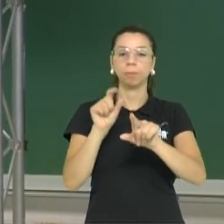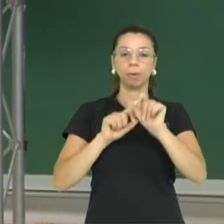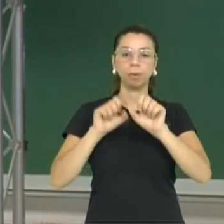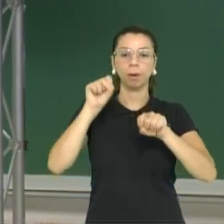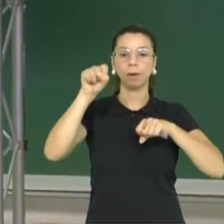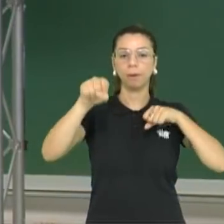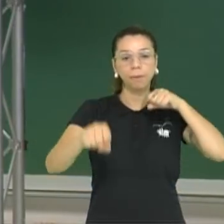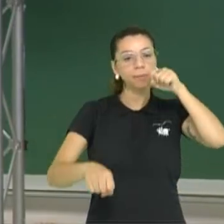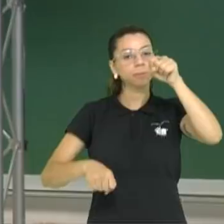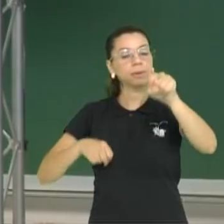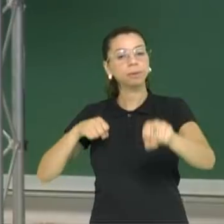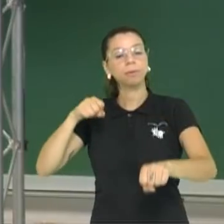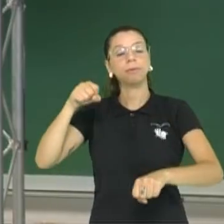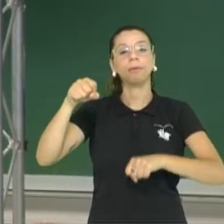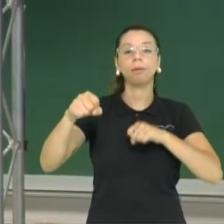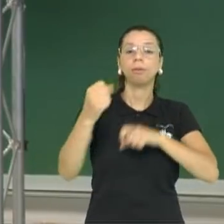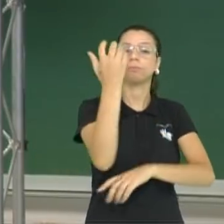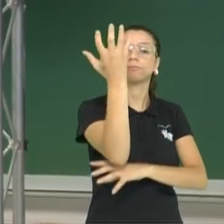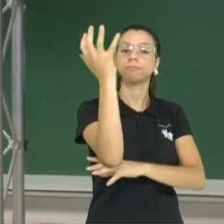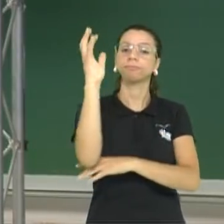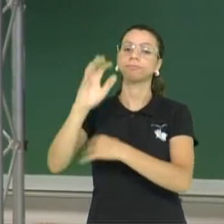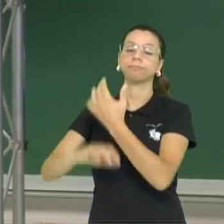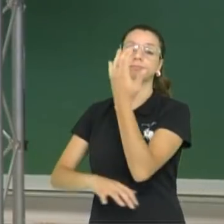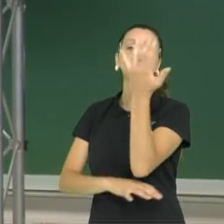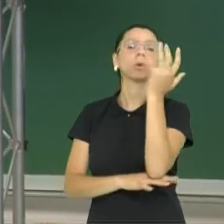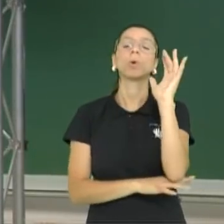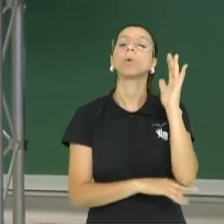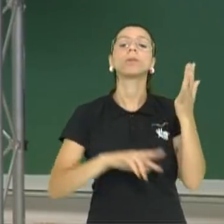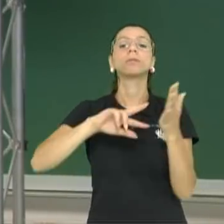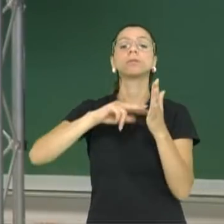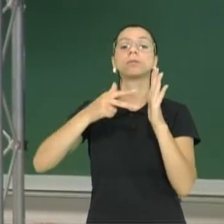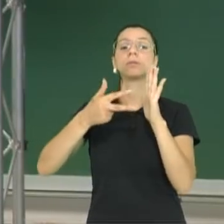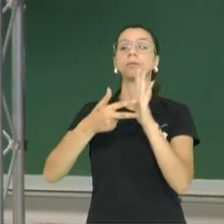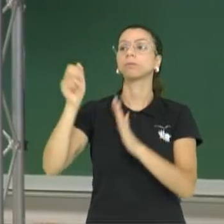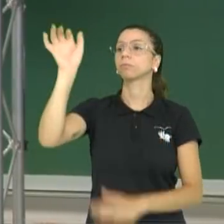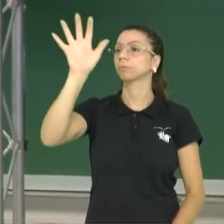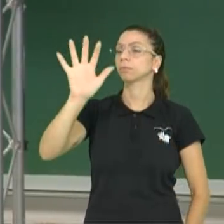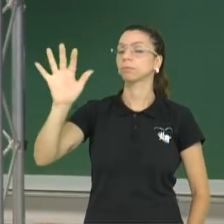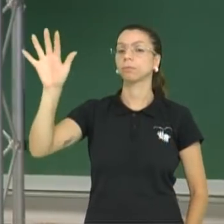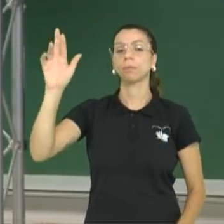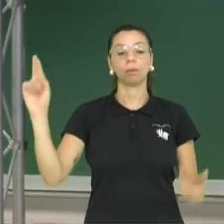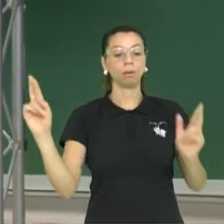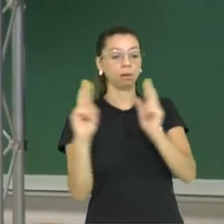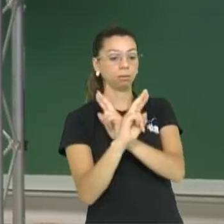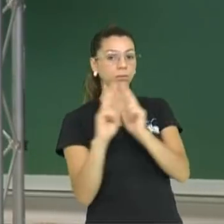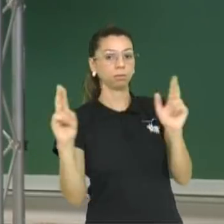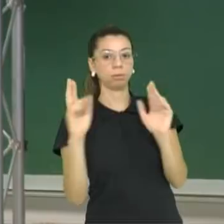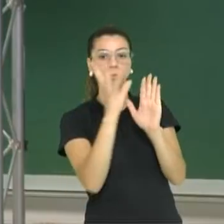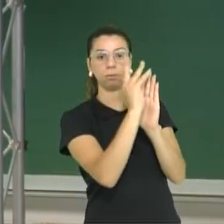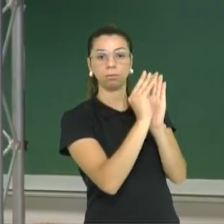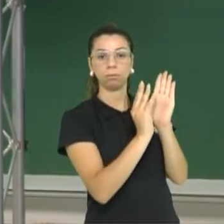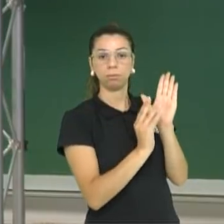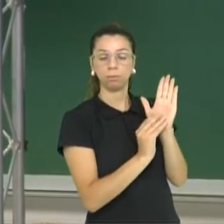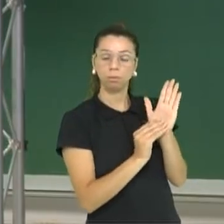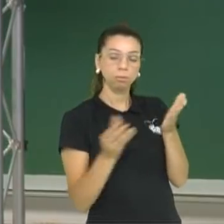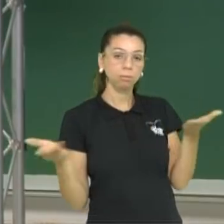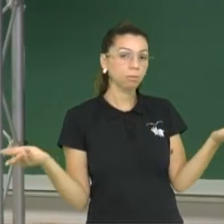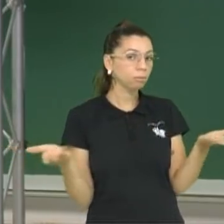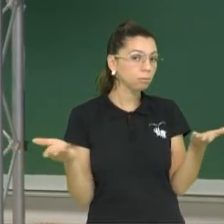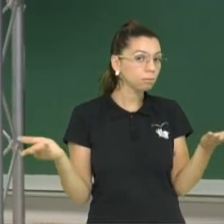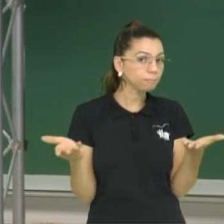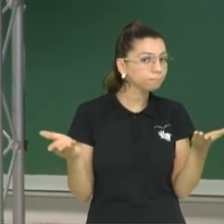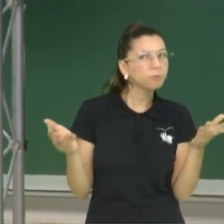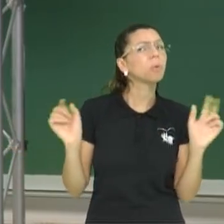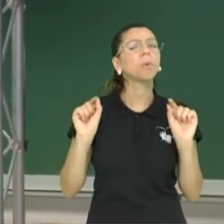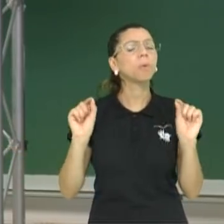campo, num bosque. O que será que essa imagem tem a ver com o assunto da nossa aula de hoje? A nossa aula hoje